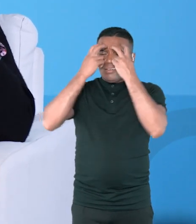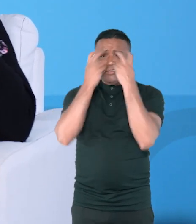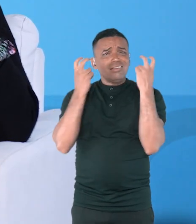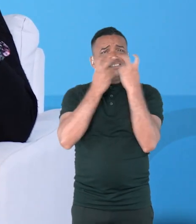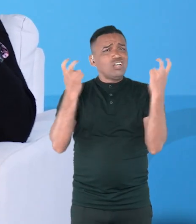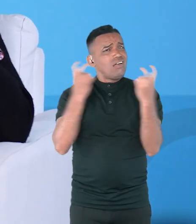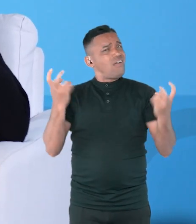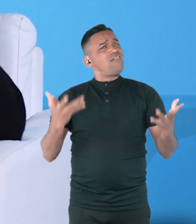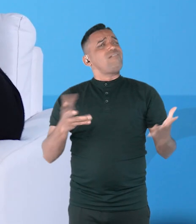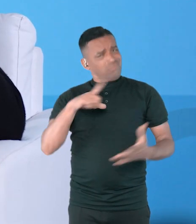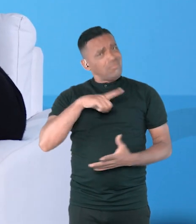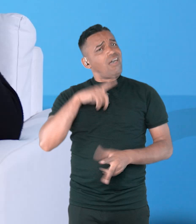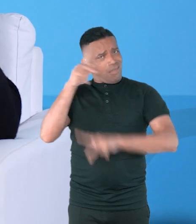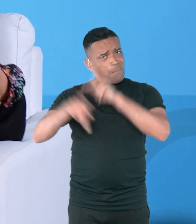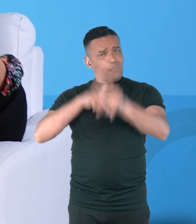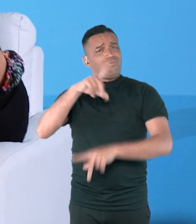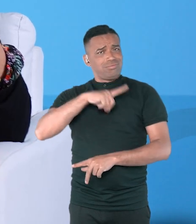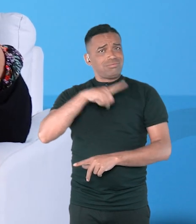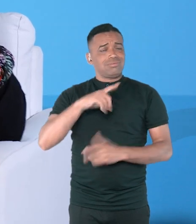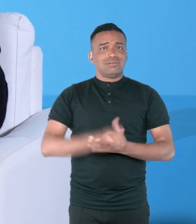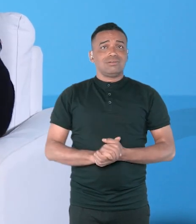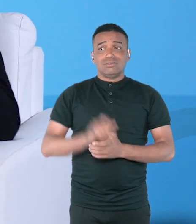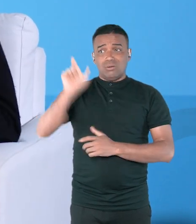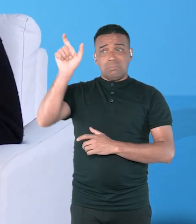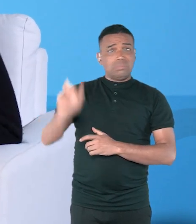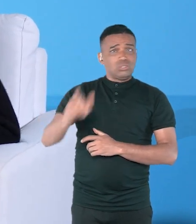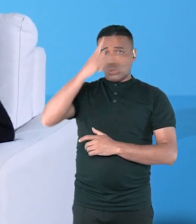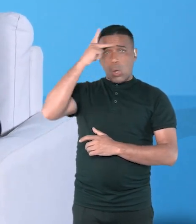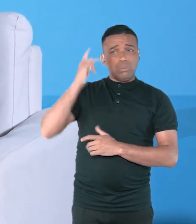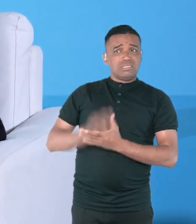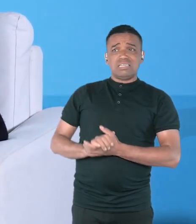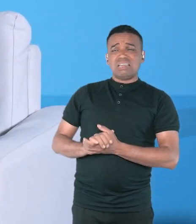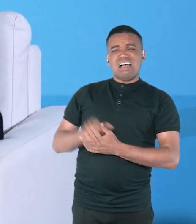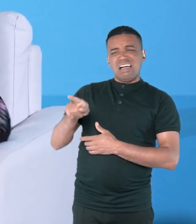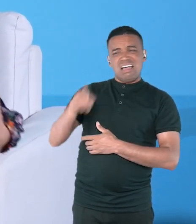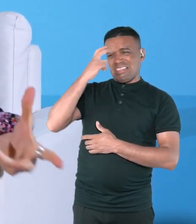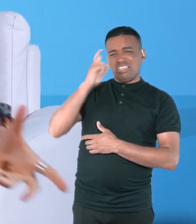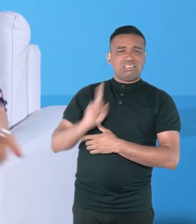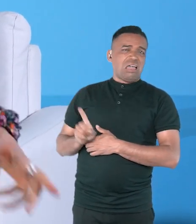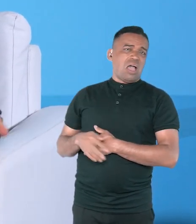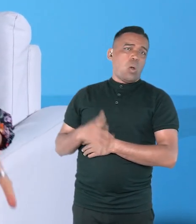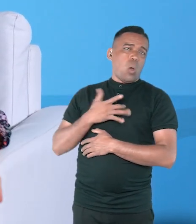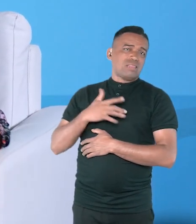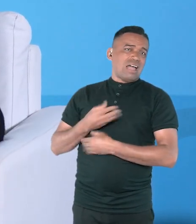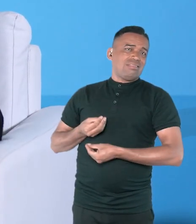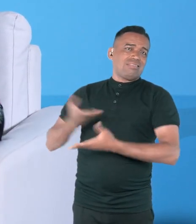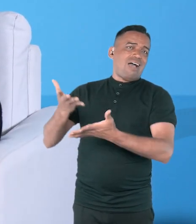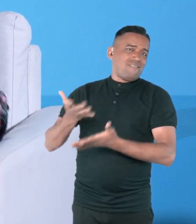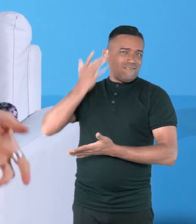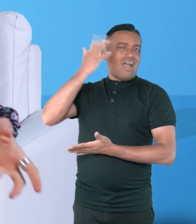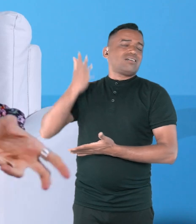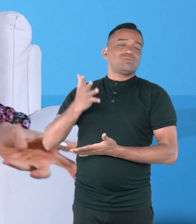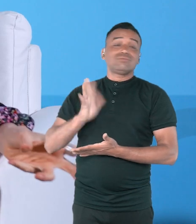muito inteligente, brilhante. Ninguém precisaria menosprezar a nossa inteligência para que a